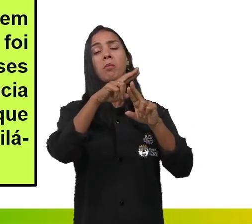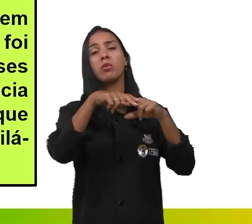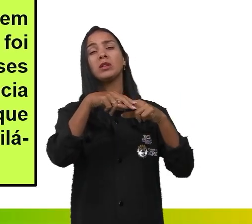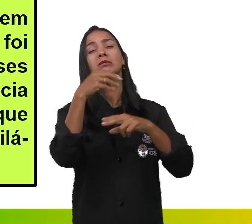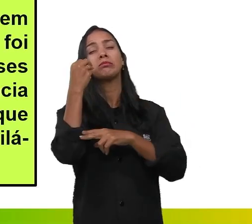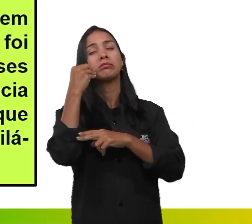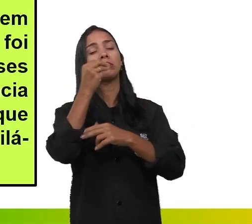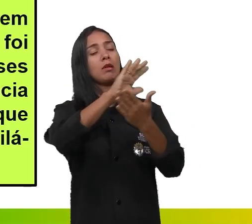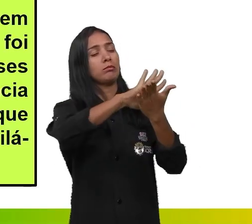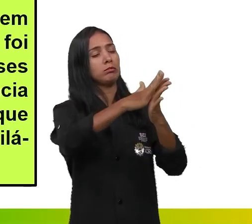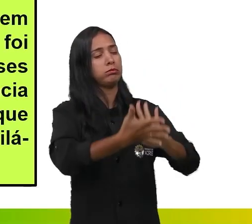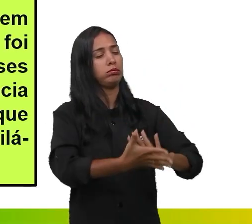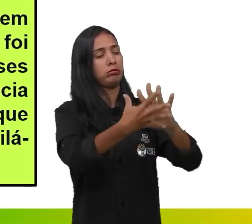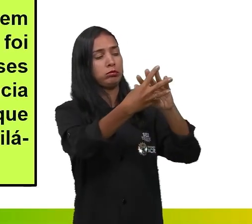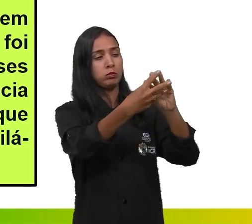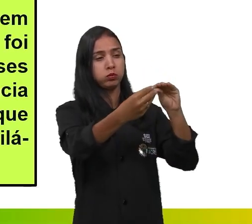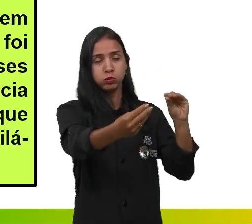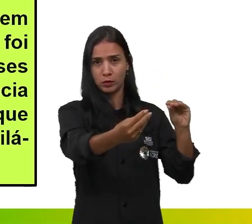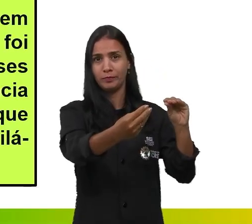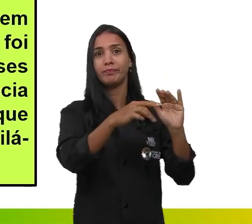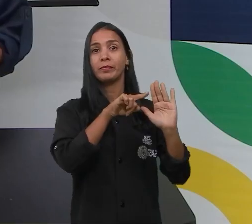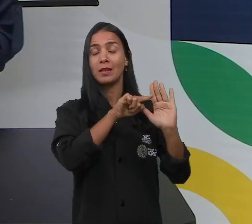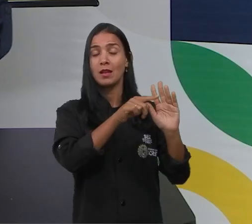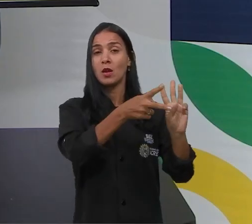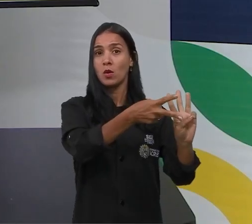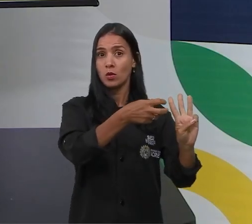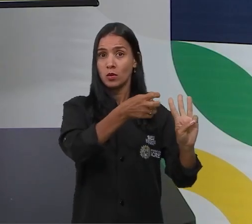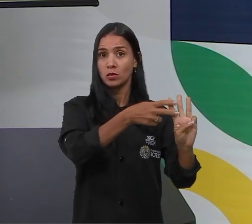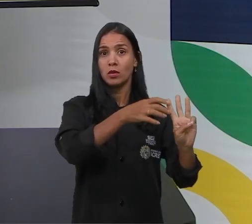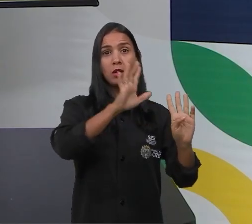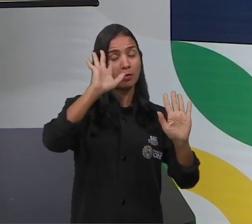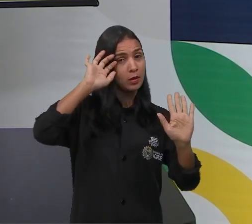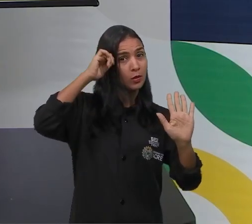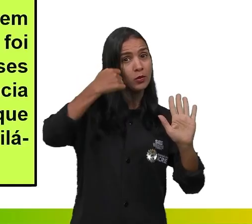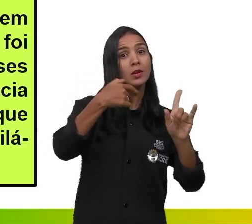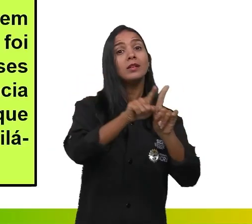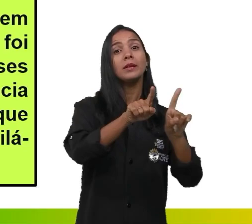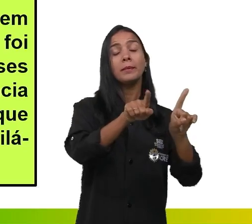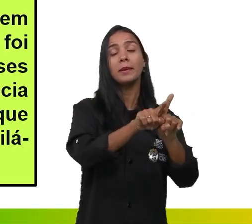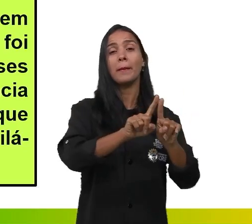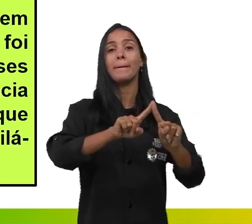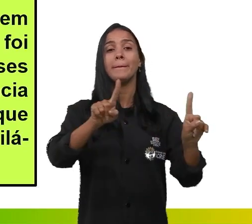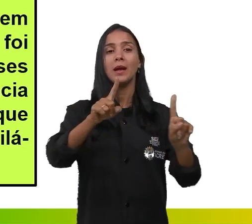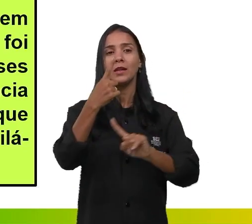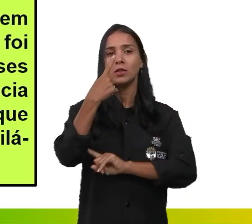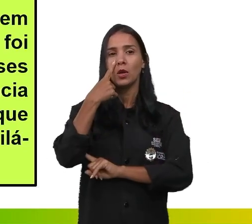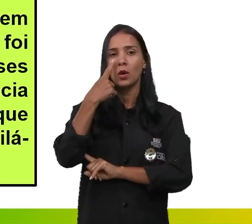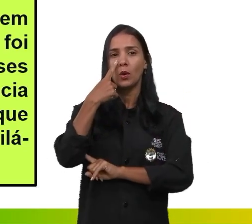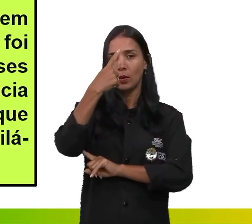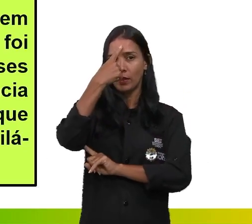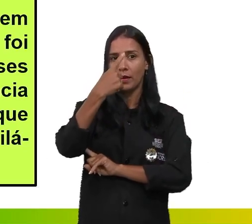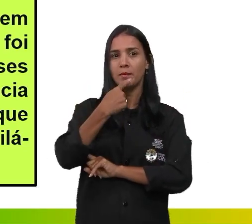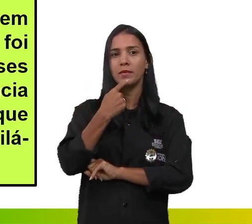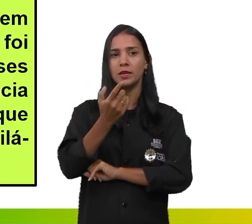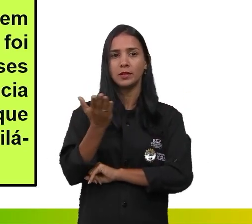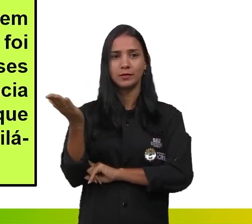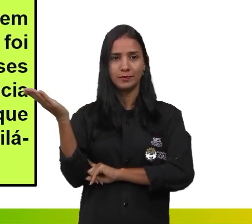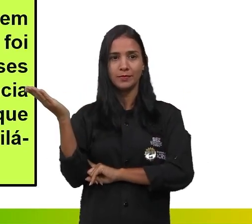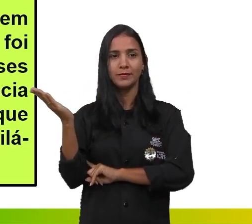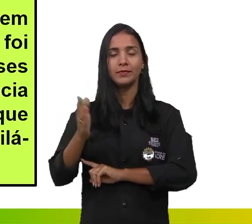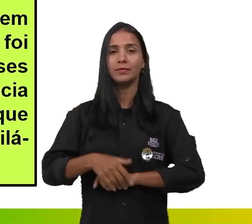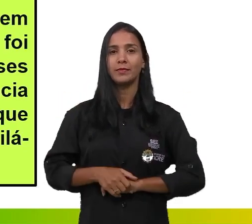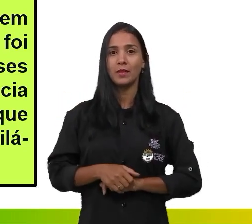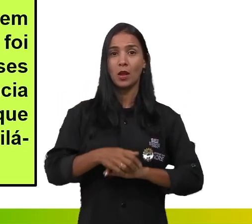ou assimilá-los. Então, nós temos aí na imagem um índio, na verdade, e